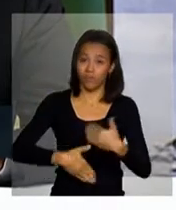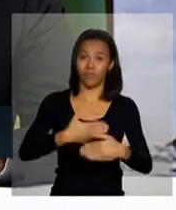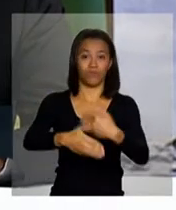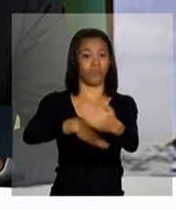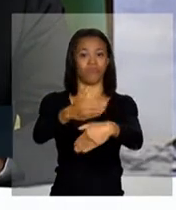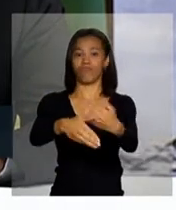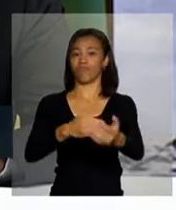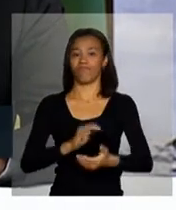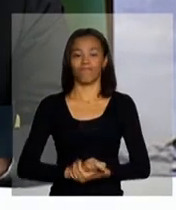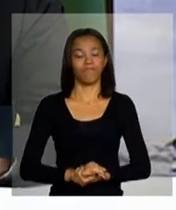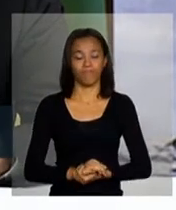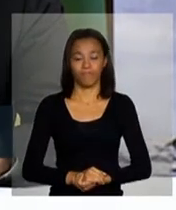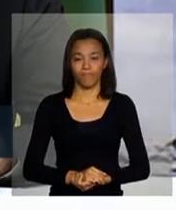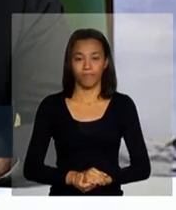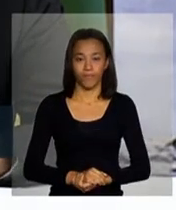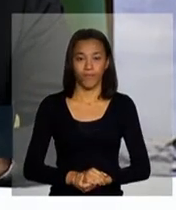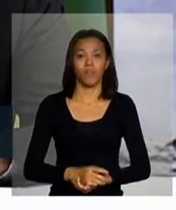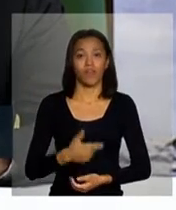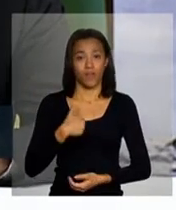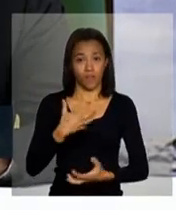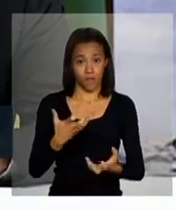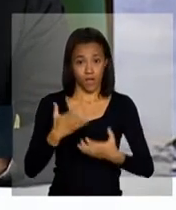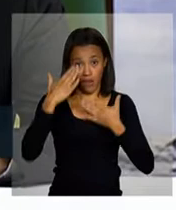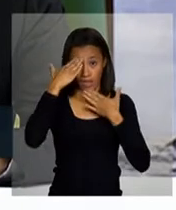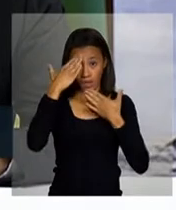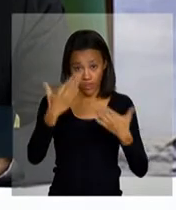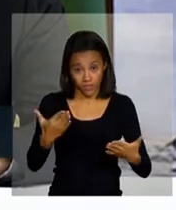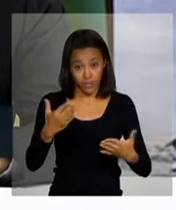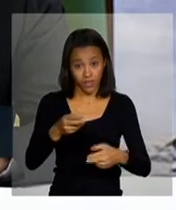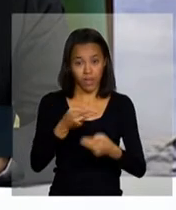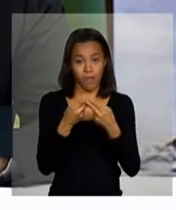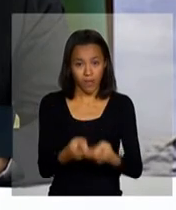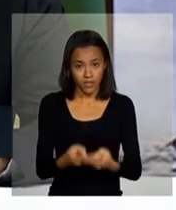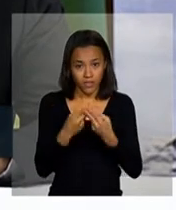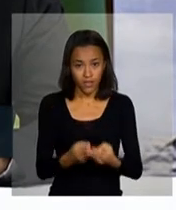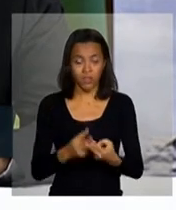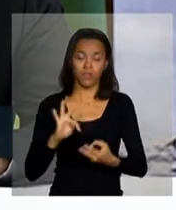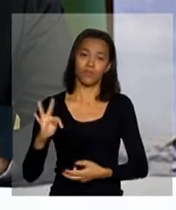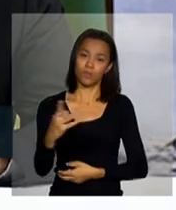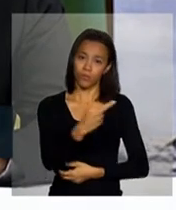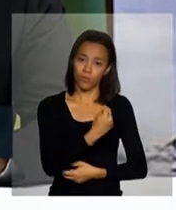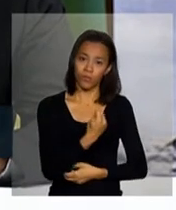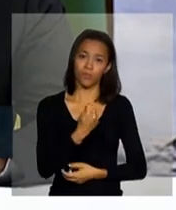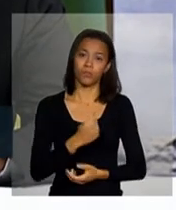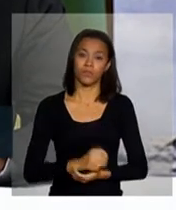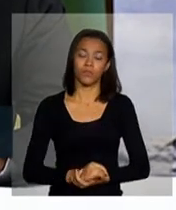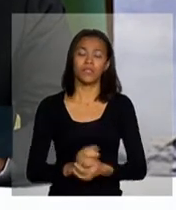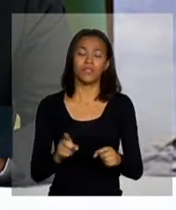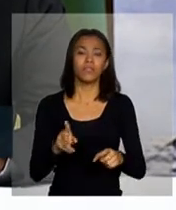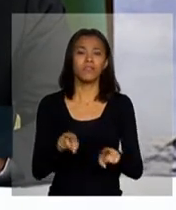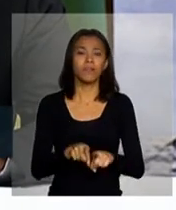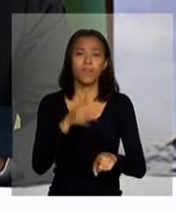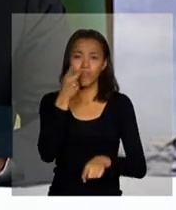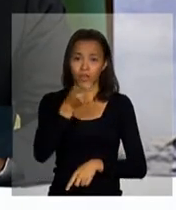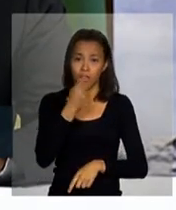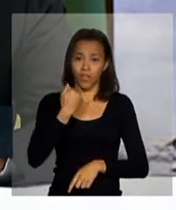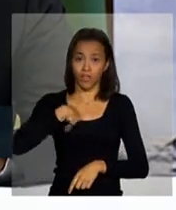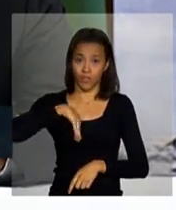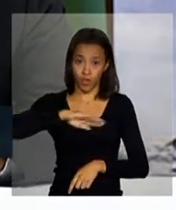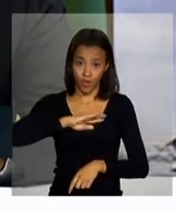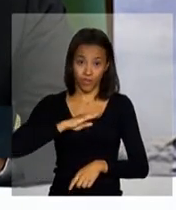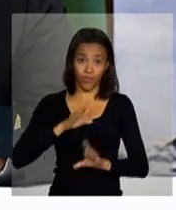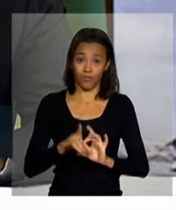desenvolvimento. Eu quero agradecer a paciência, a presença de todos e dizer que nós estamos